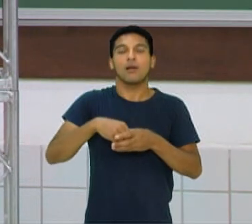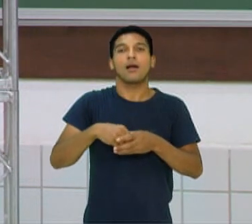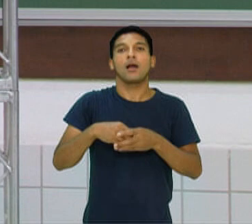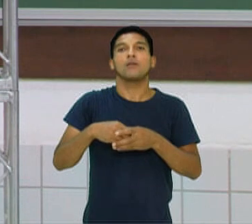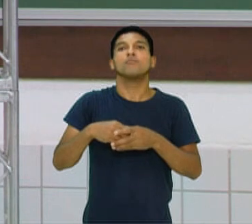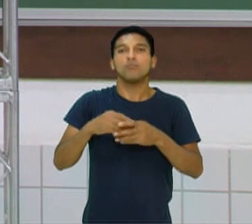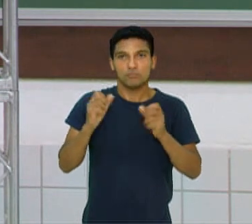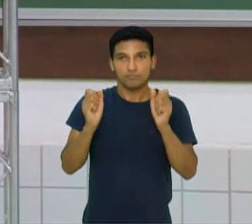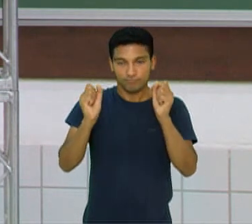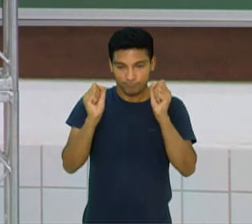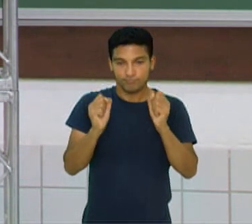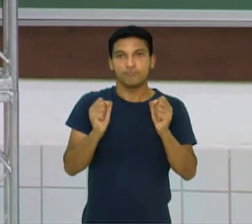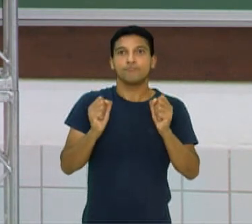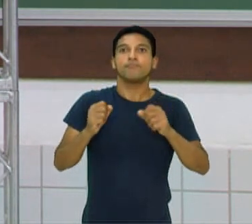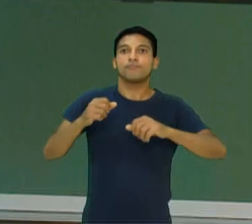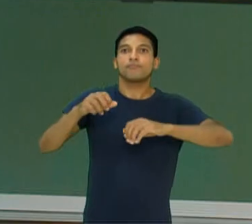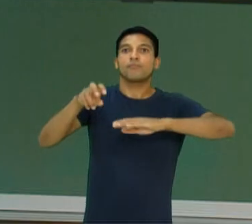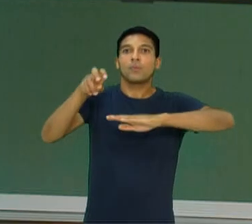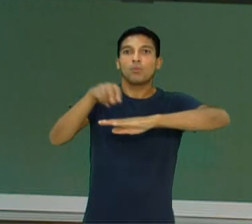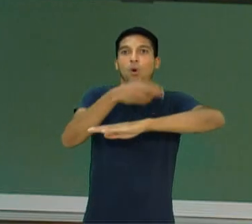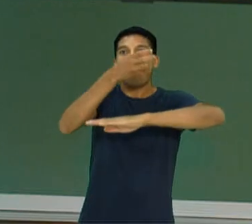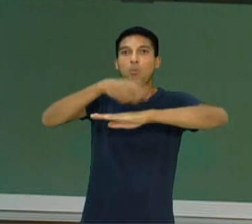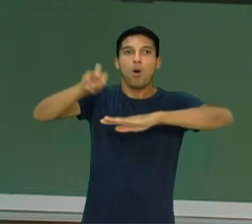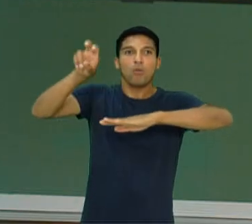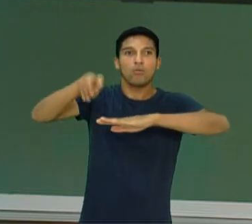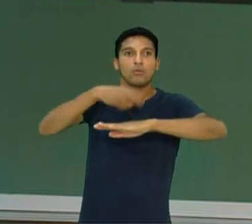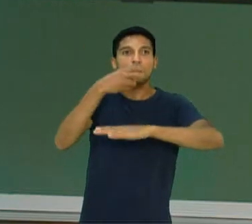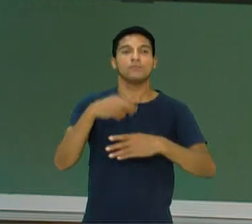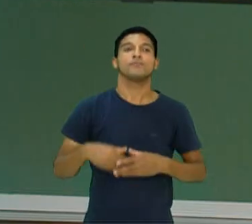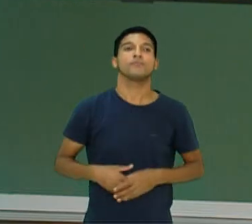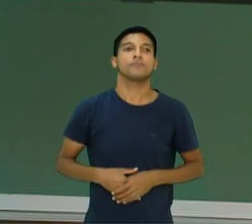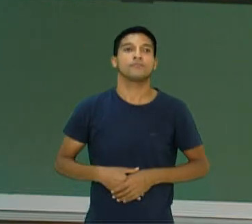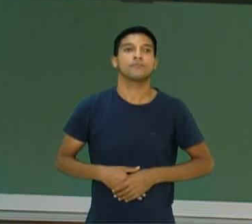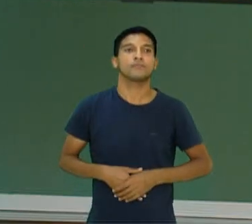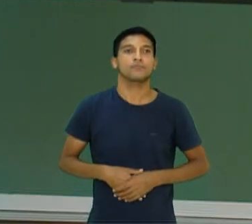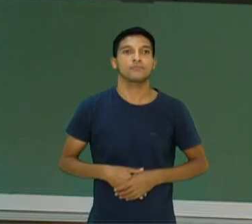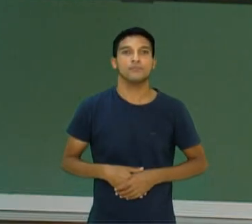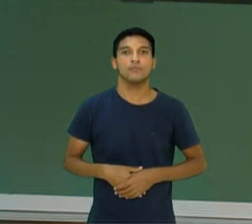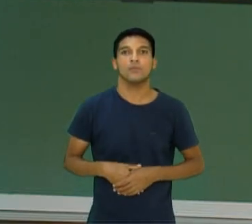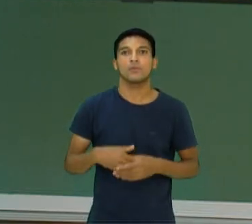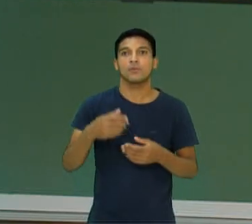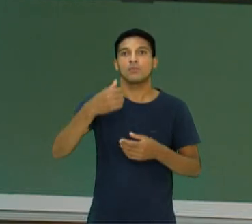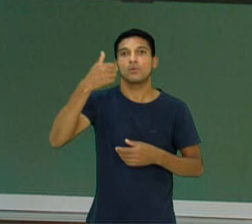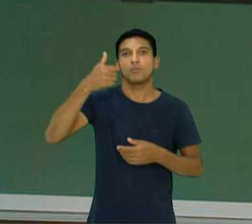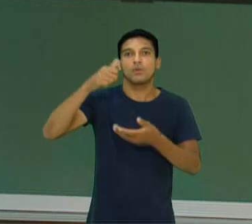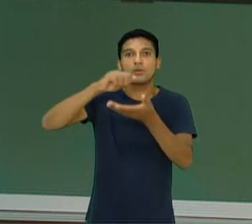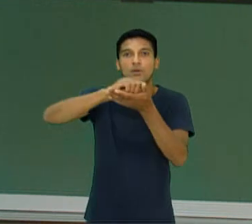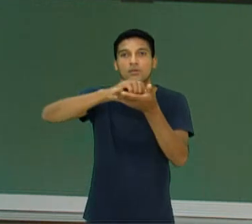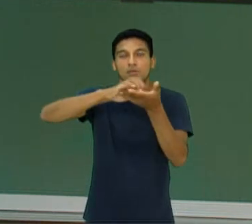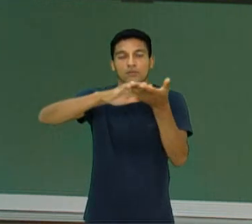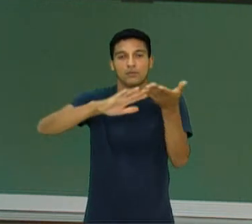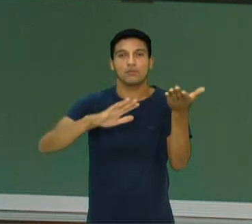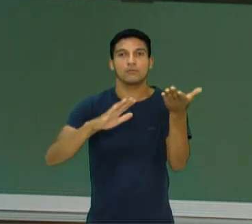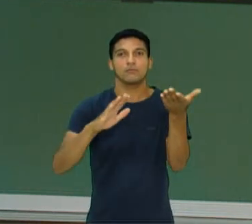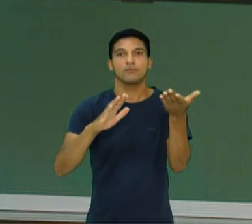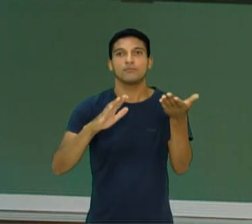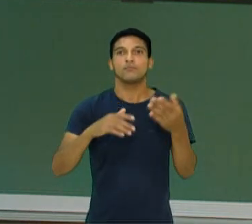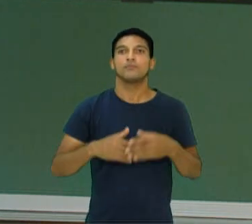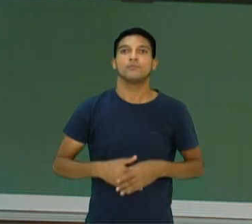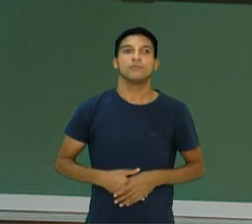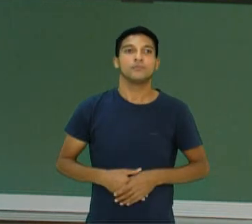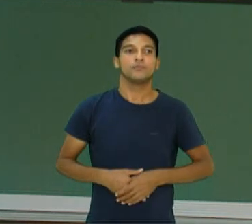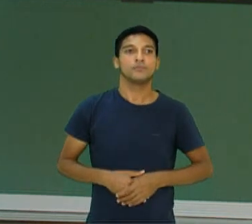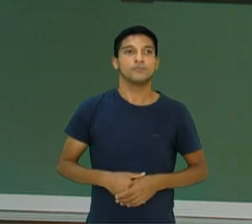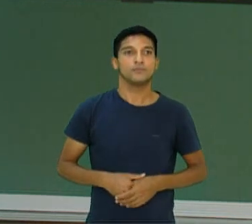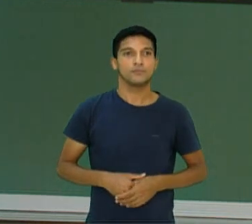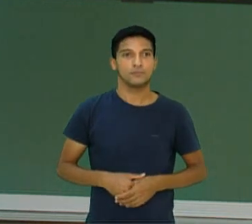ok? Primeiro exercício da nossa aula, então, já para ir fixando um pouquinho o que são essas atividades. Então,